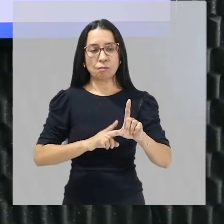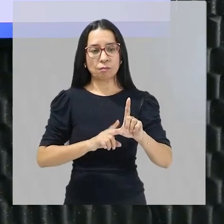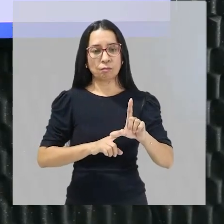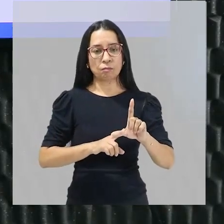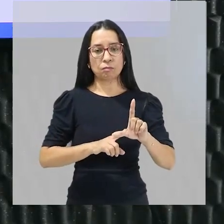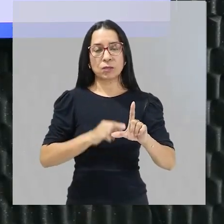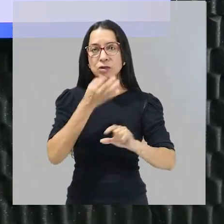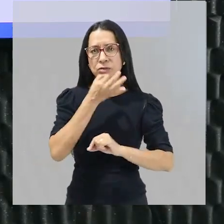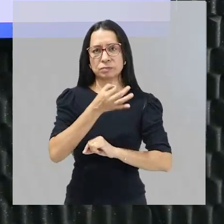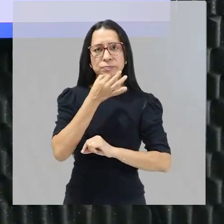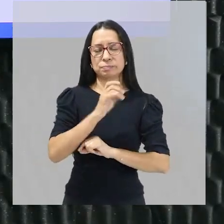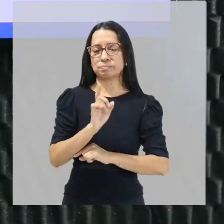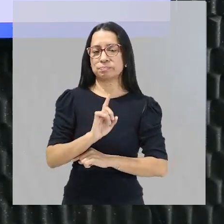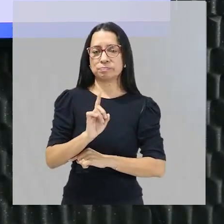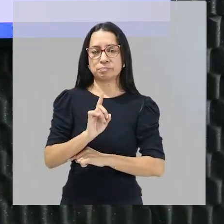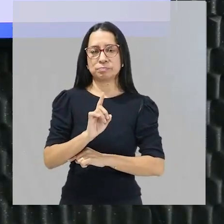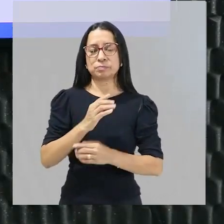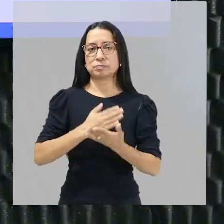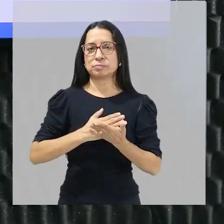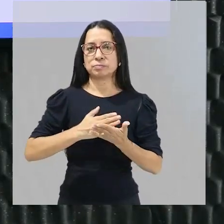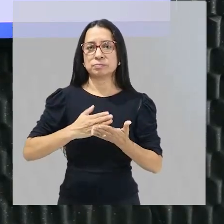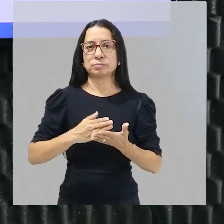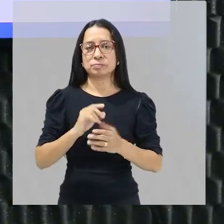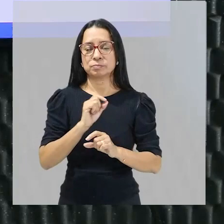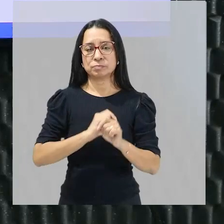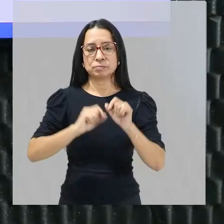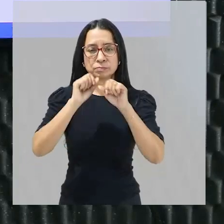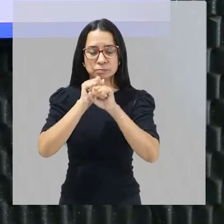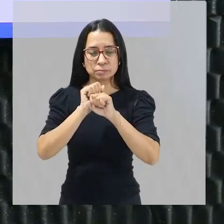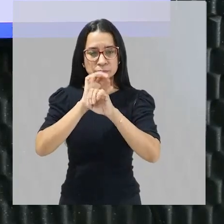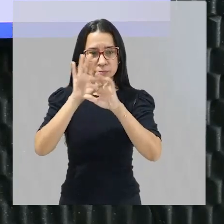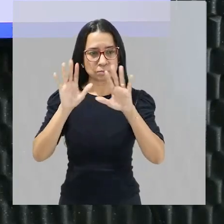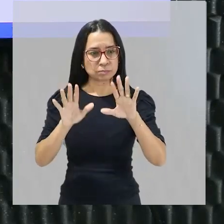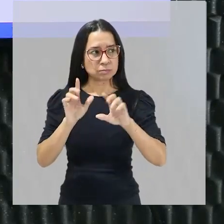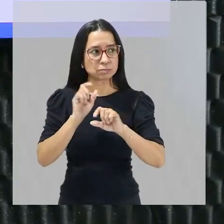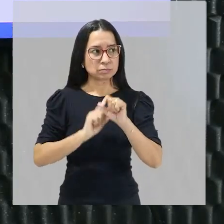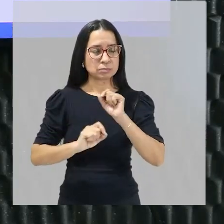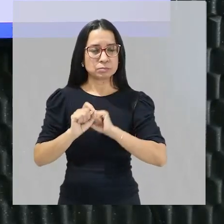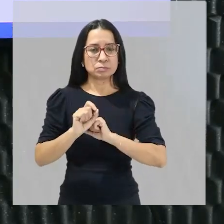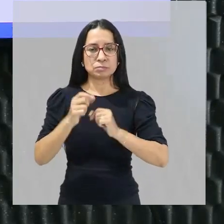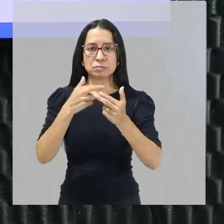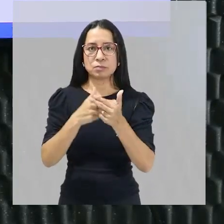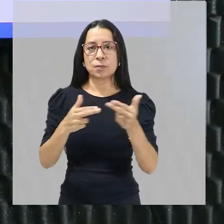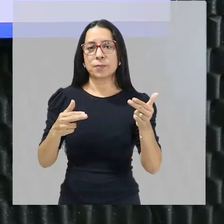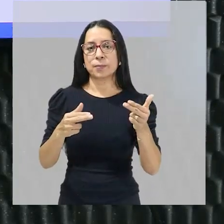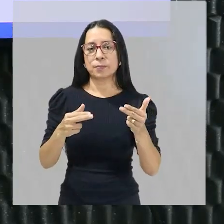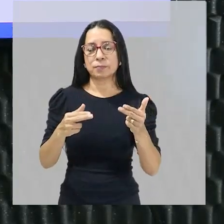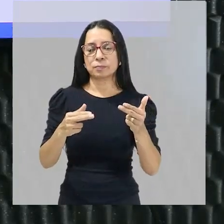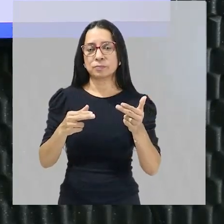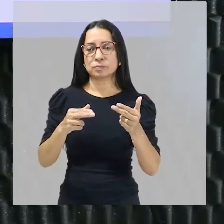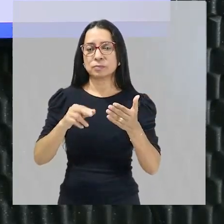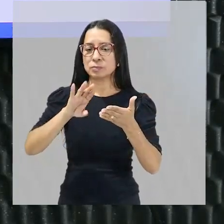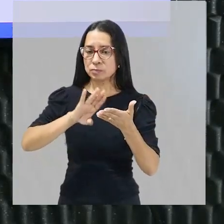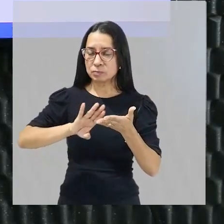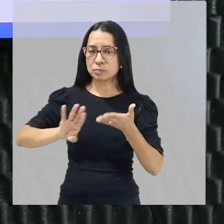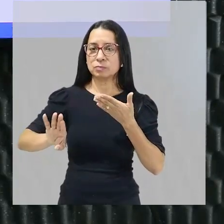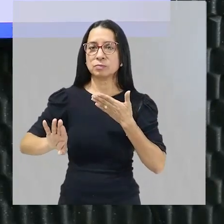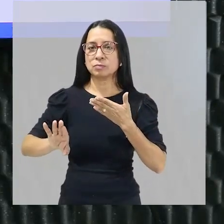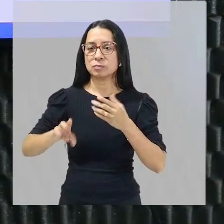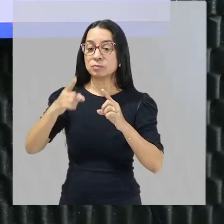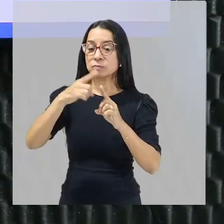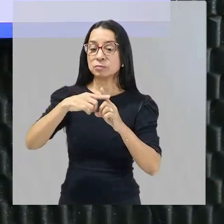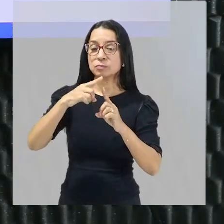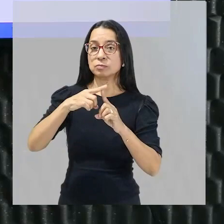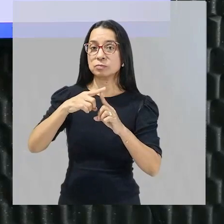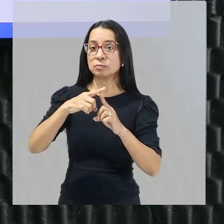está sendo criticado a partir, claro, de elementos que estão fora do padrão de